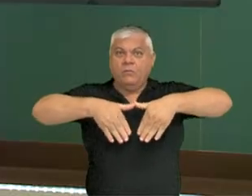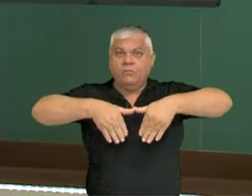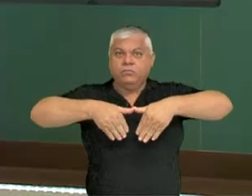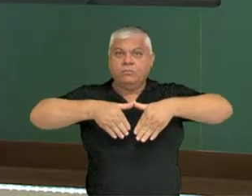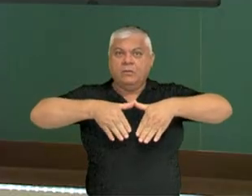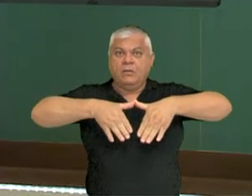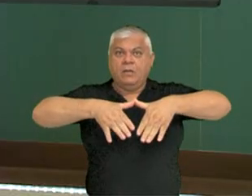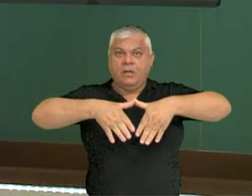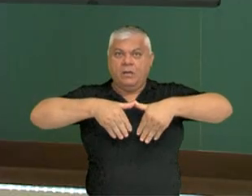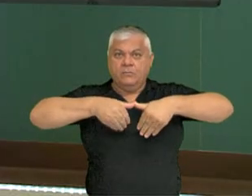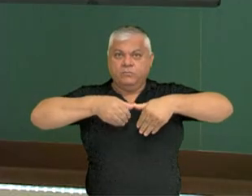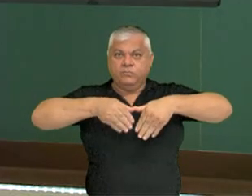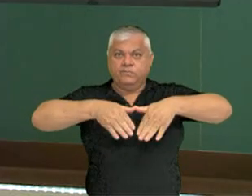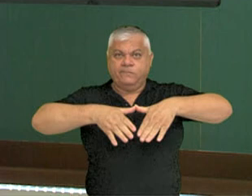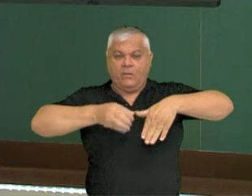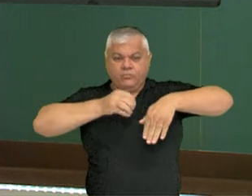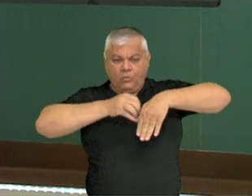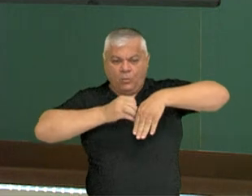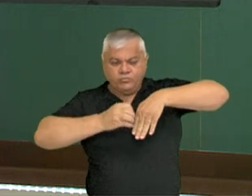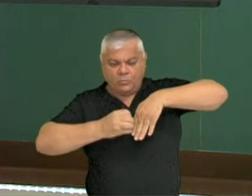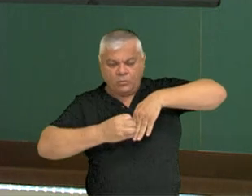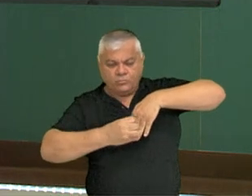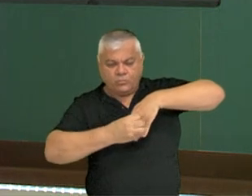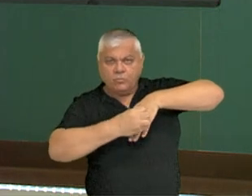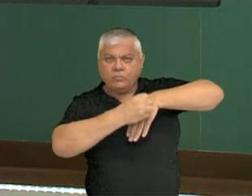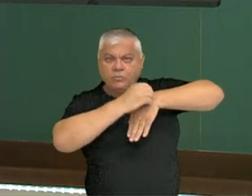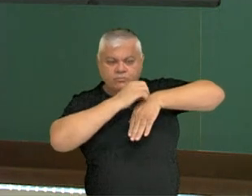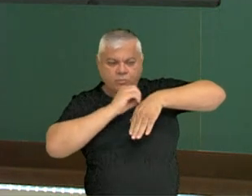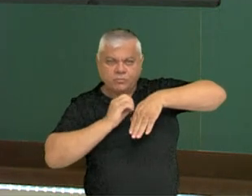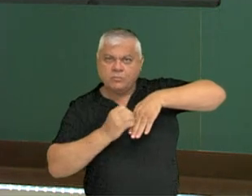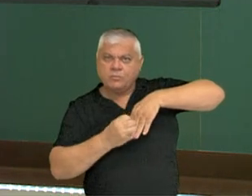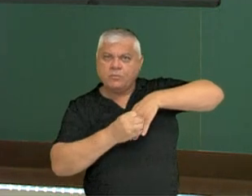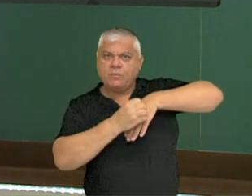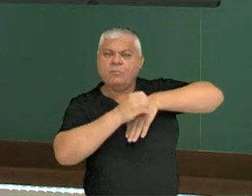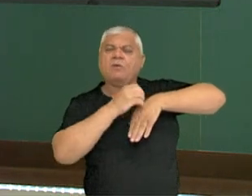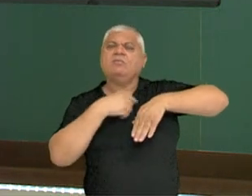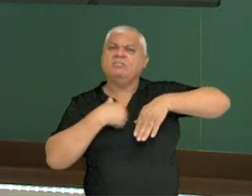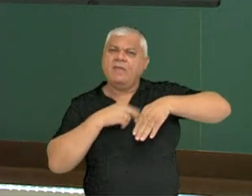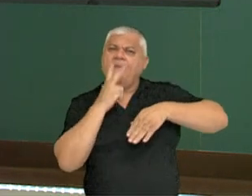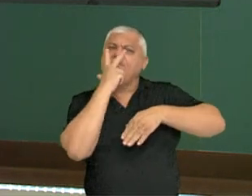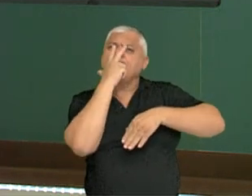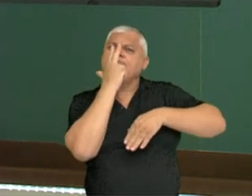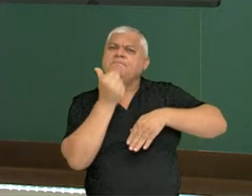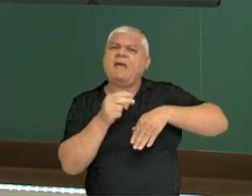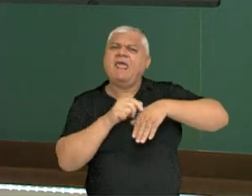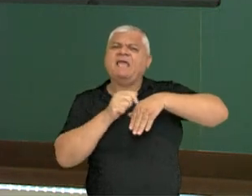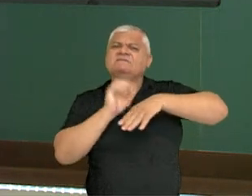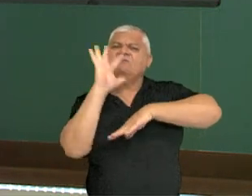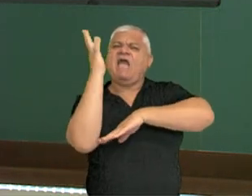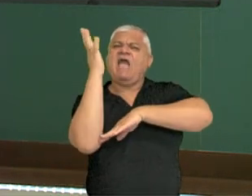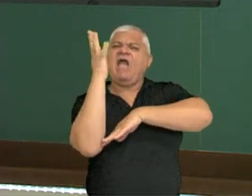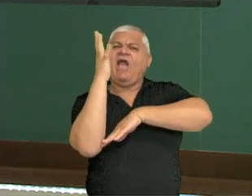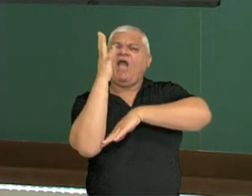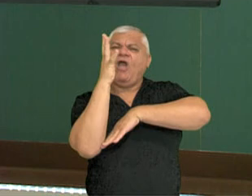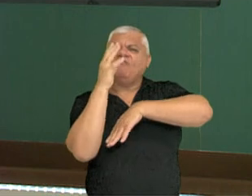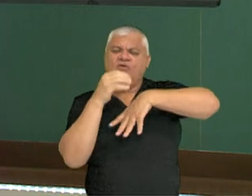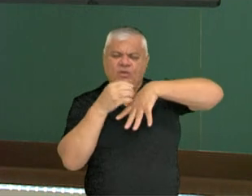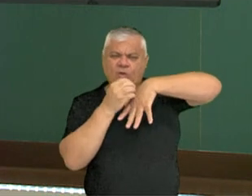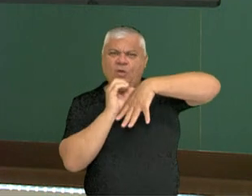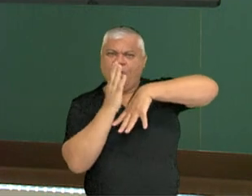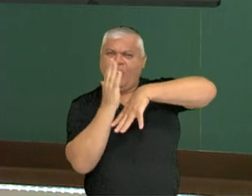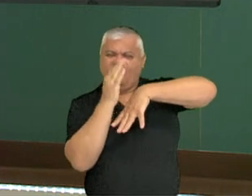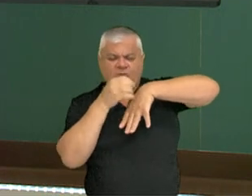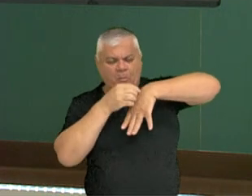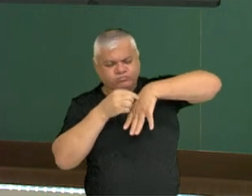se ramificando dentro dos nossos pulmões, formando como se fossem troncos de árvores, tá? O formato